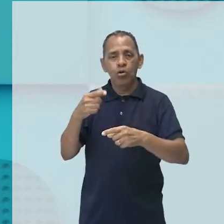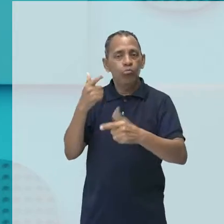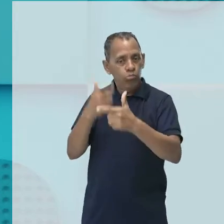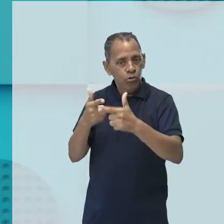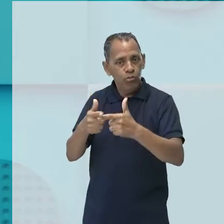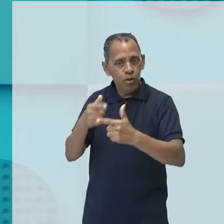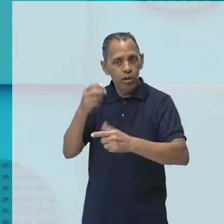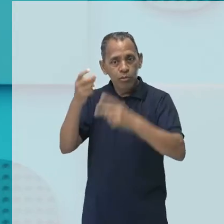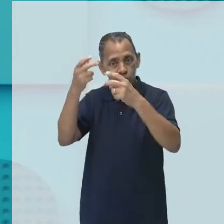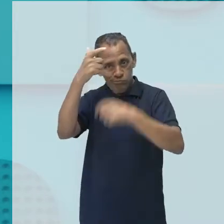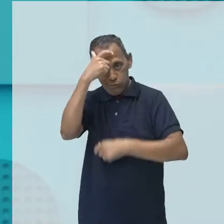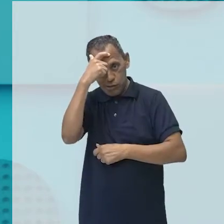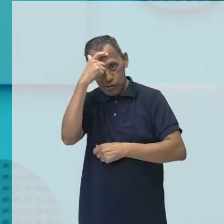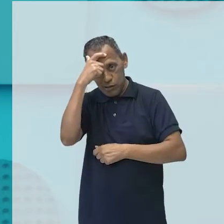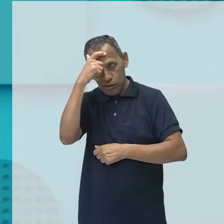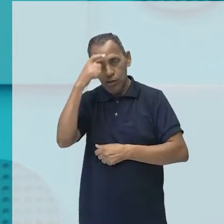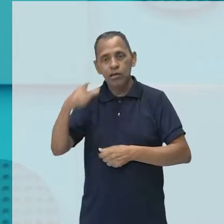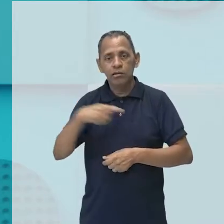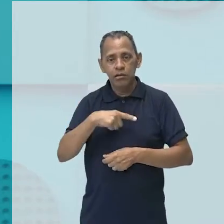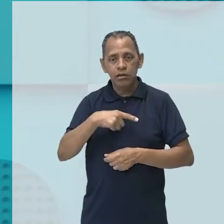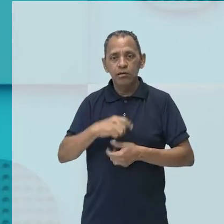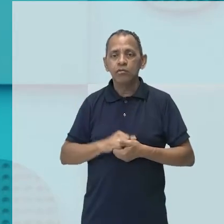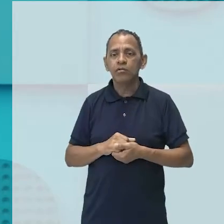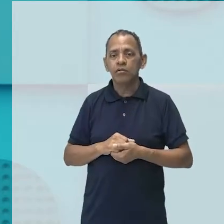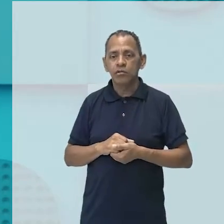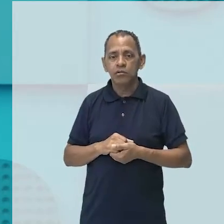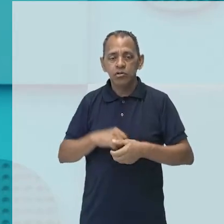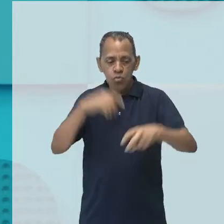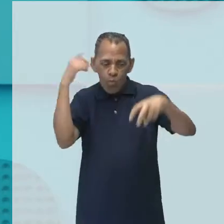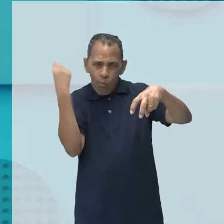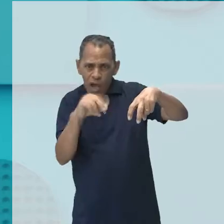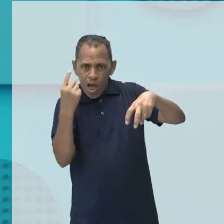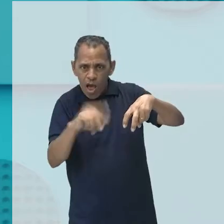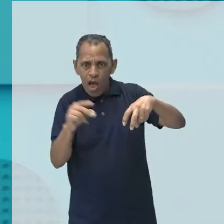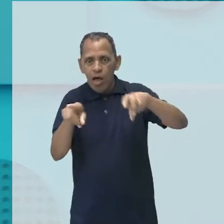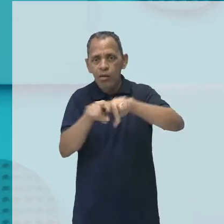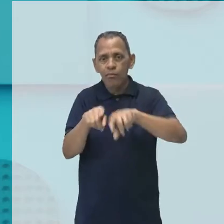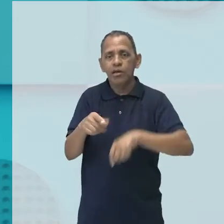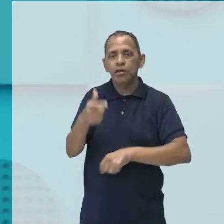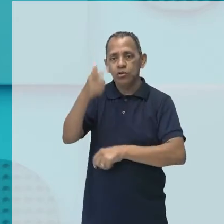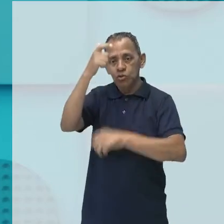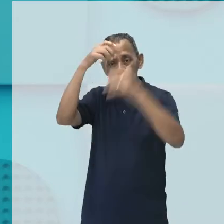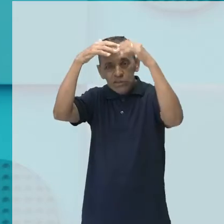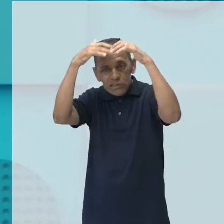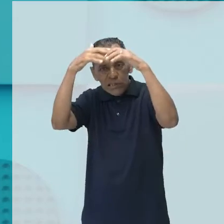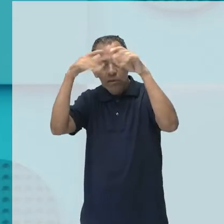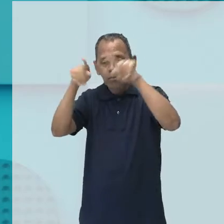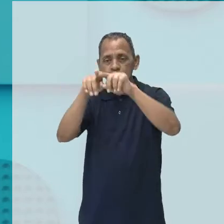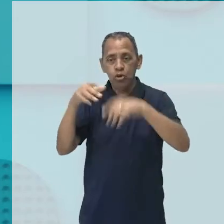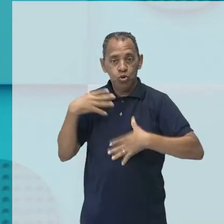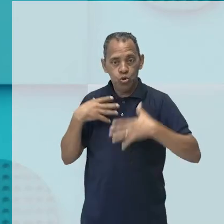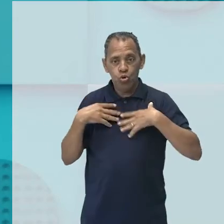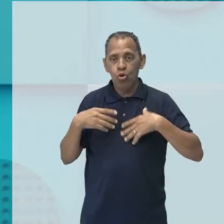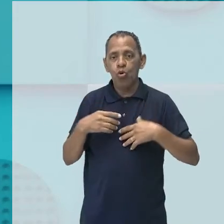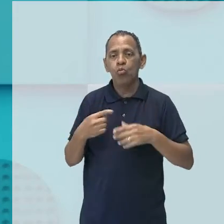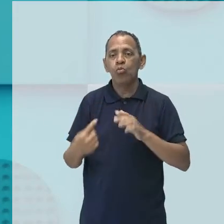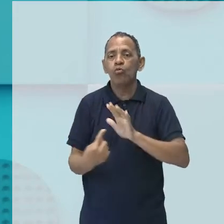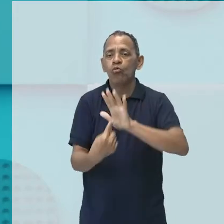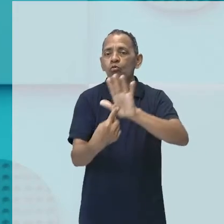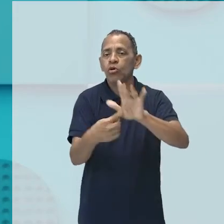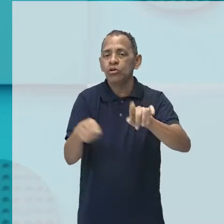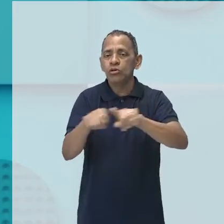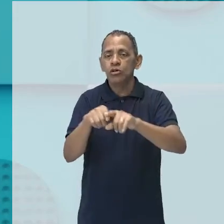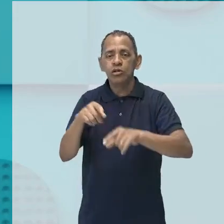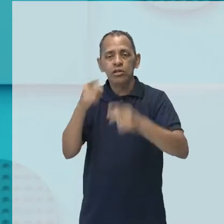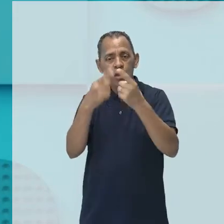de tanto choque que ele levou no cérebro, na cabeça, no corpo, porque ele fez essa música. E eu trouxe para vocês a